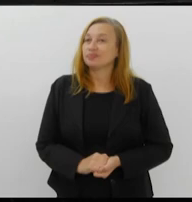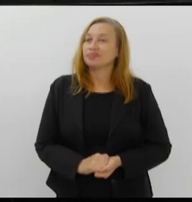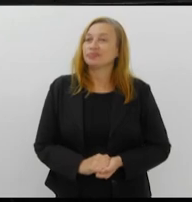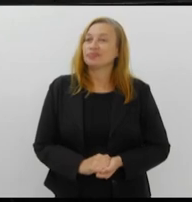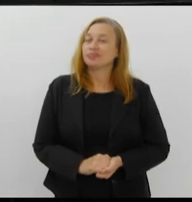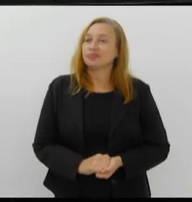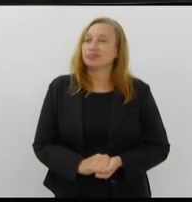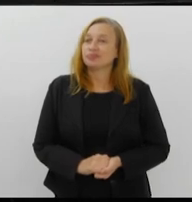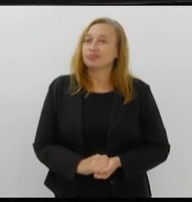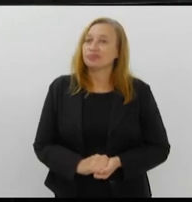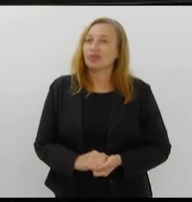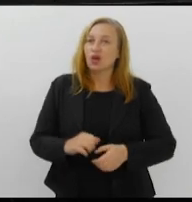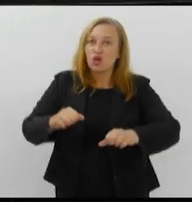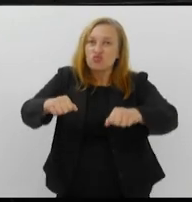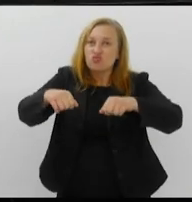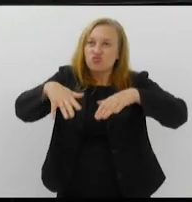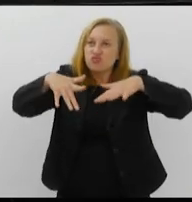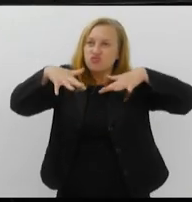a nossa galeria